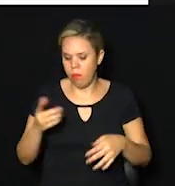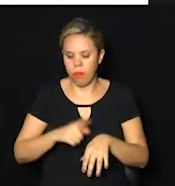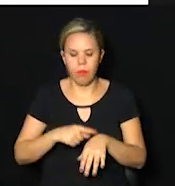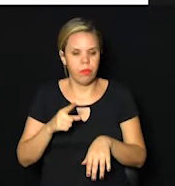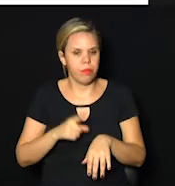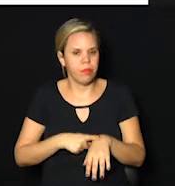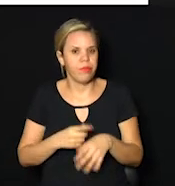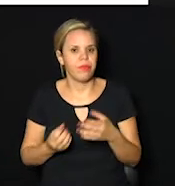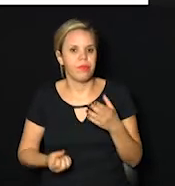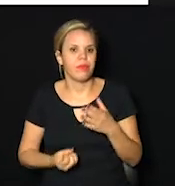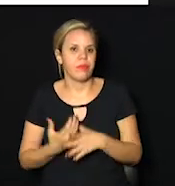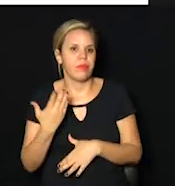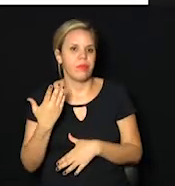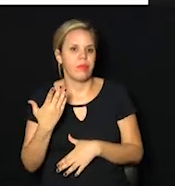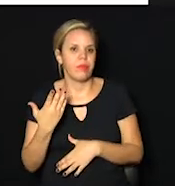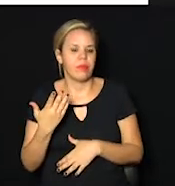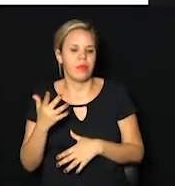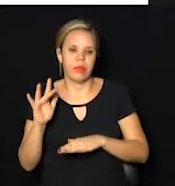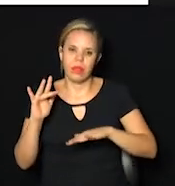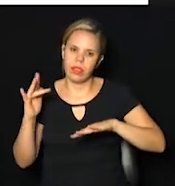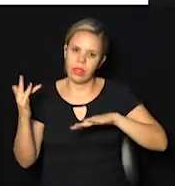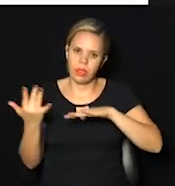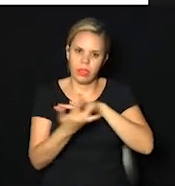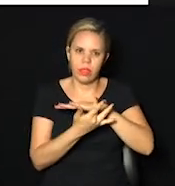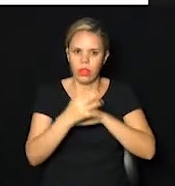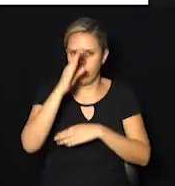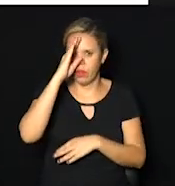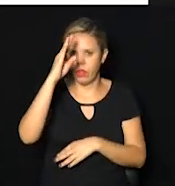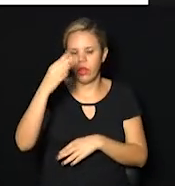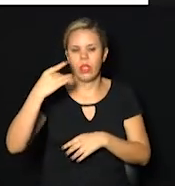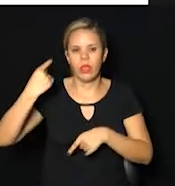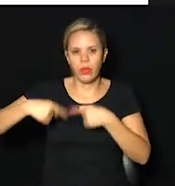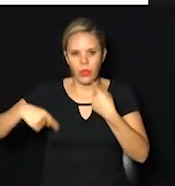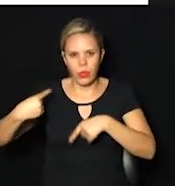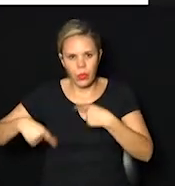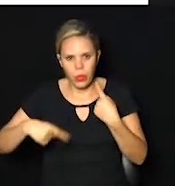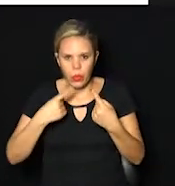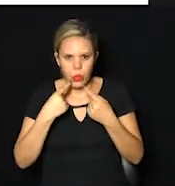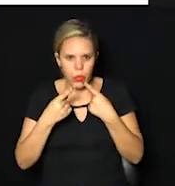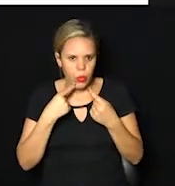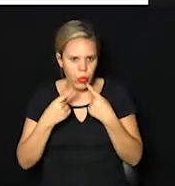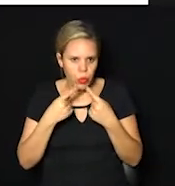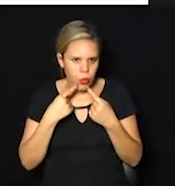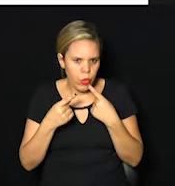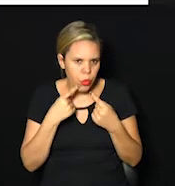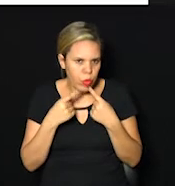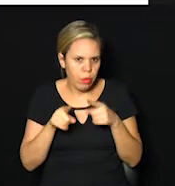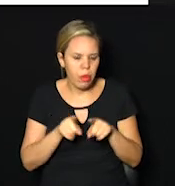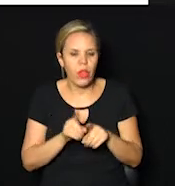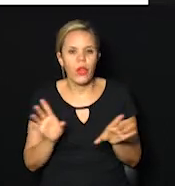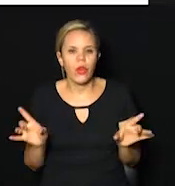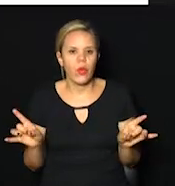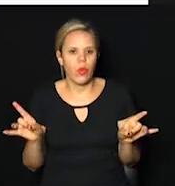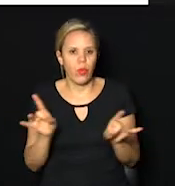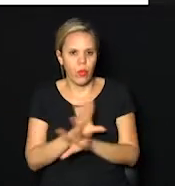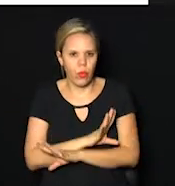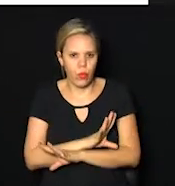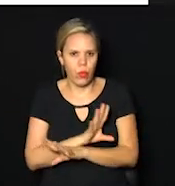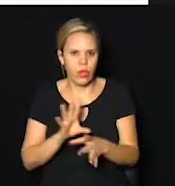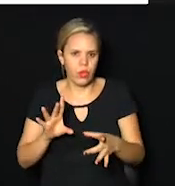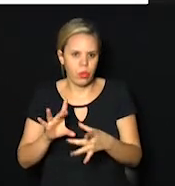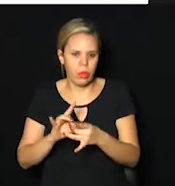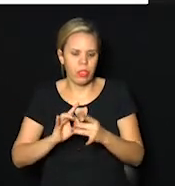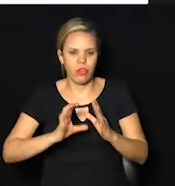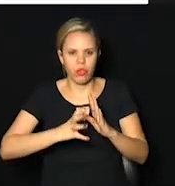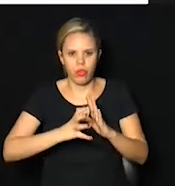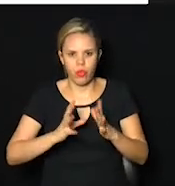rua encontra as redes sociais, e isso é fundamental que a gente discuta. O fim da coligação para o legislativo e os desafios para os partidos, o que vocês devem